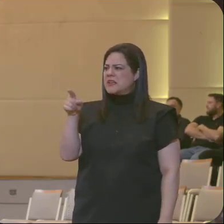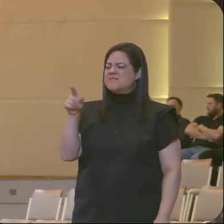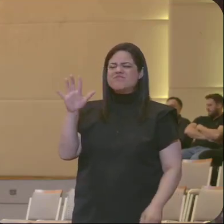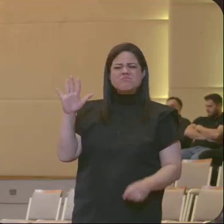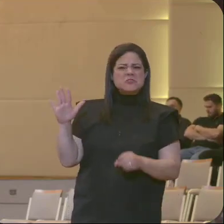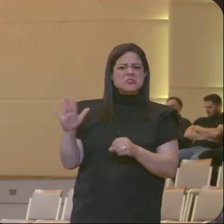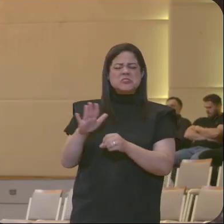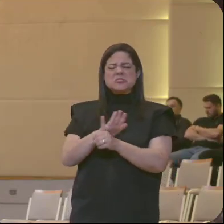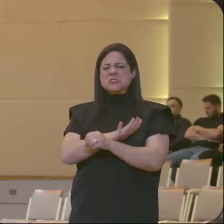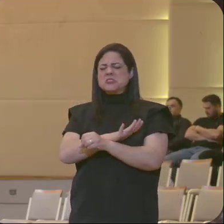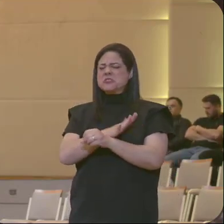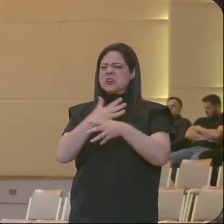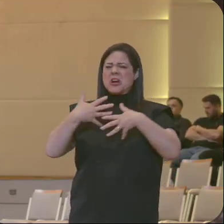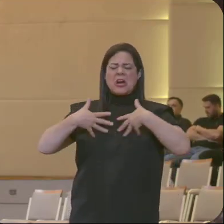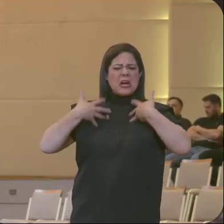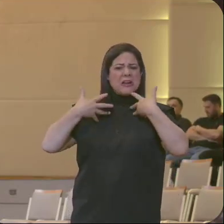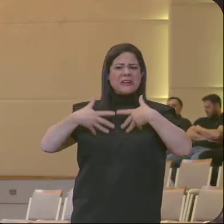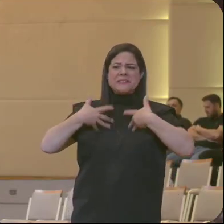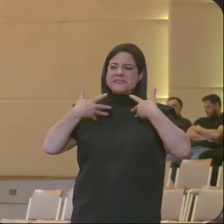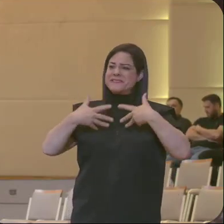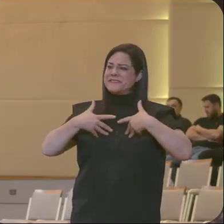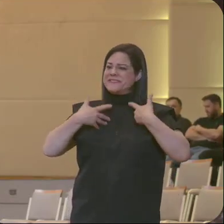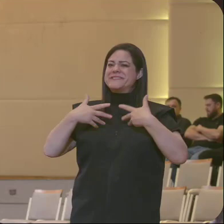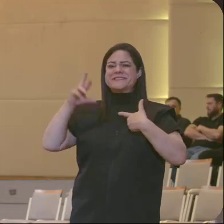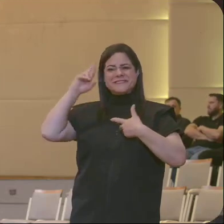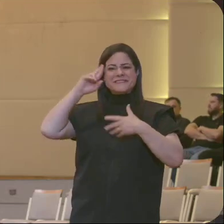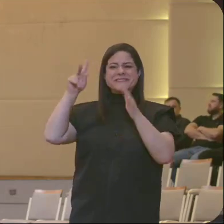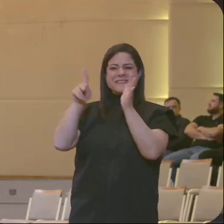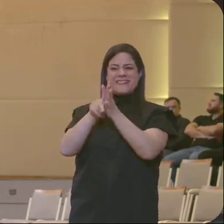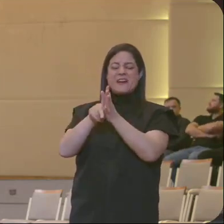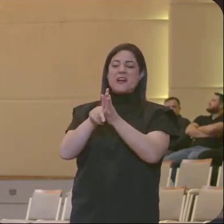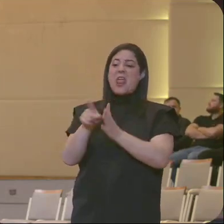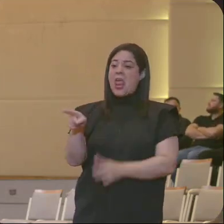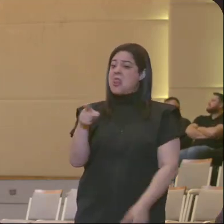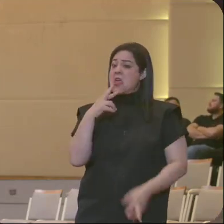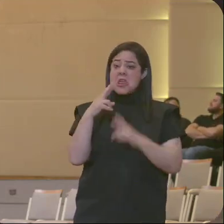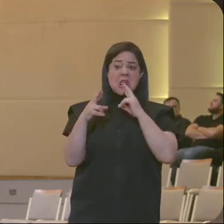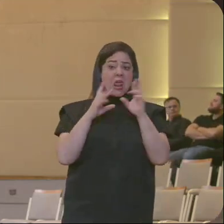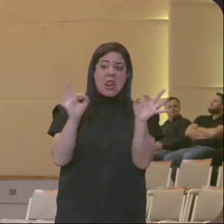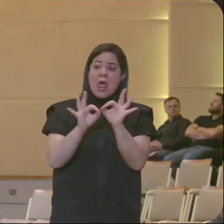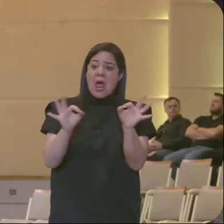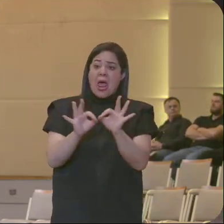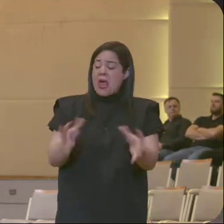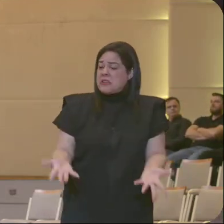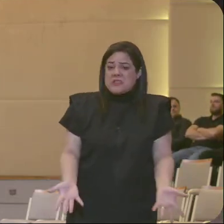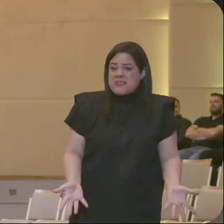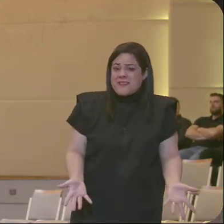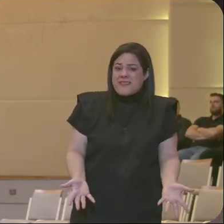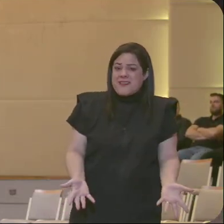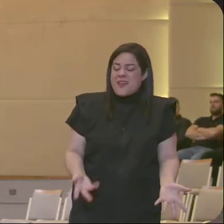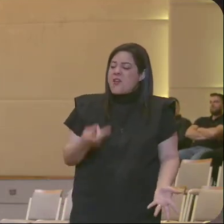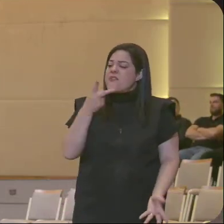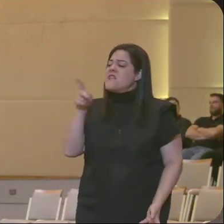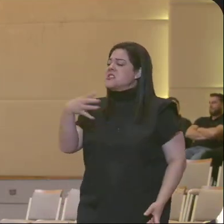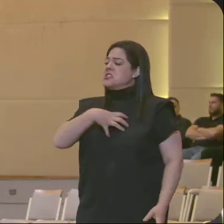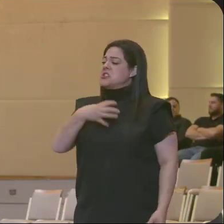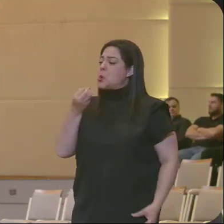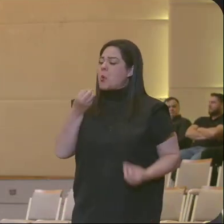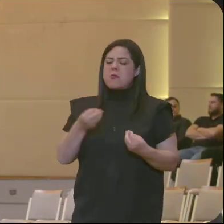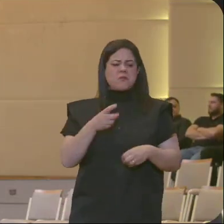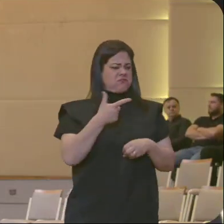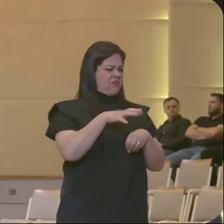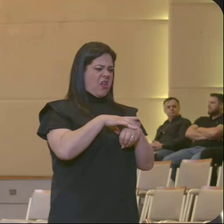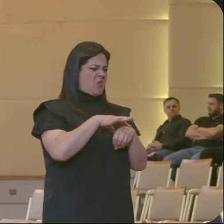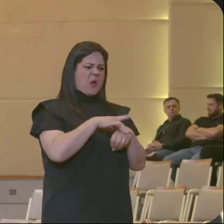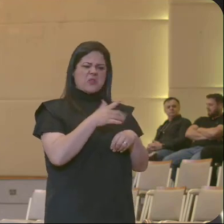repleto, cheio da alegria do Senhor, ao invés de reclamar, eu falava para ele, olha, como é que você se sente? Ele fala, não tenho doença,